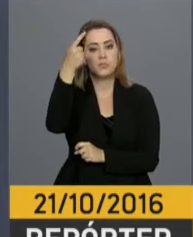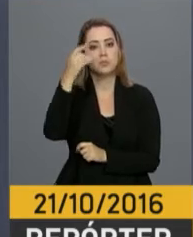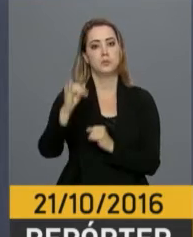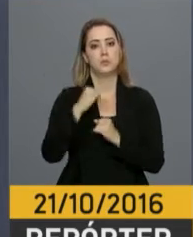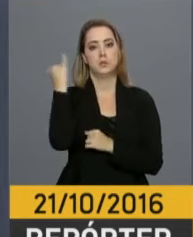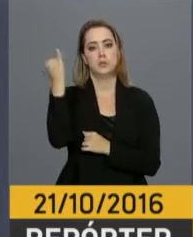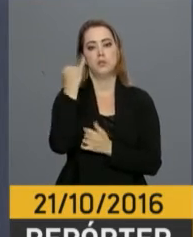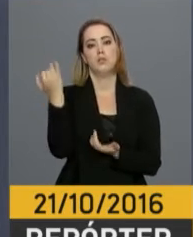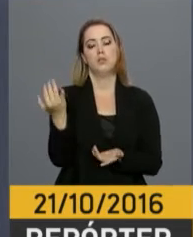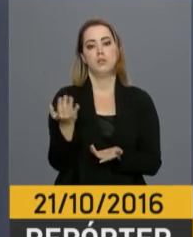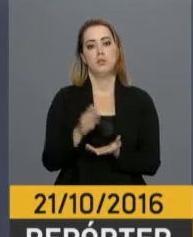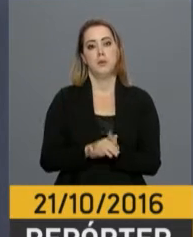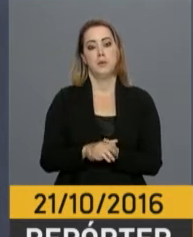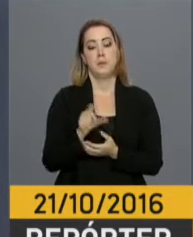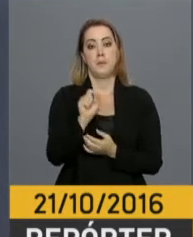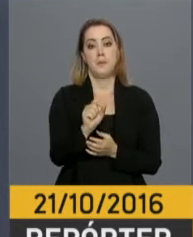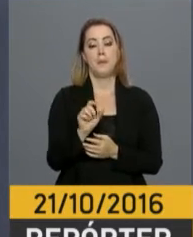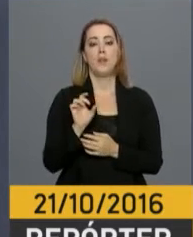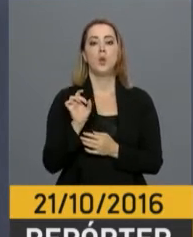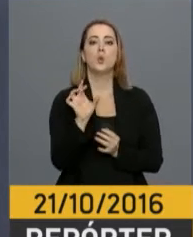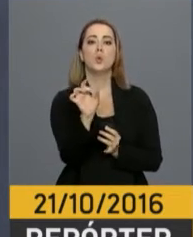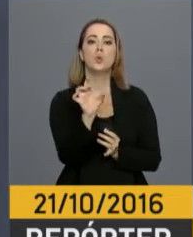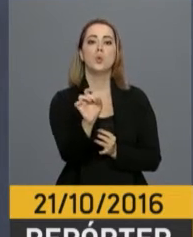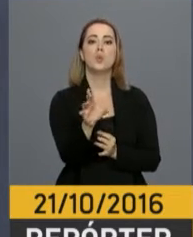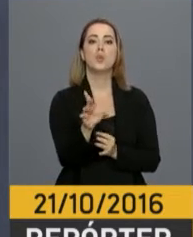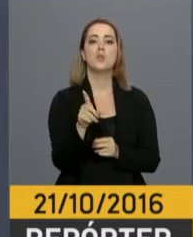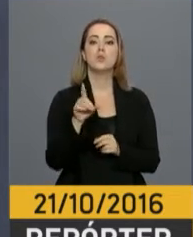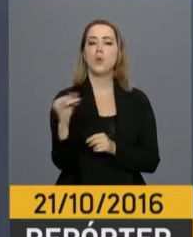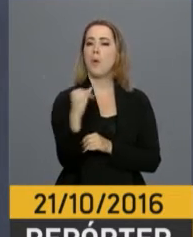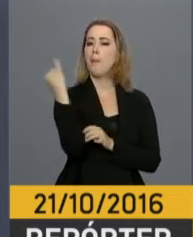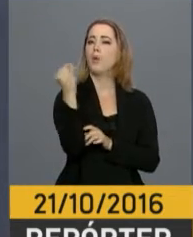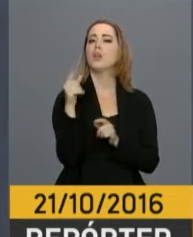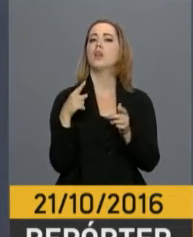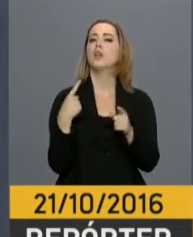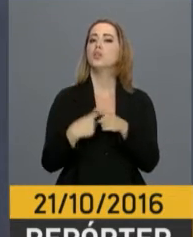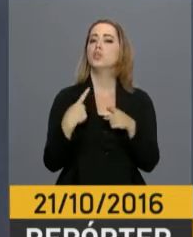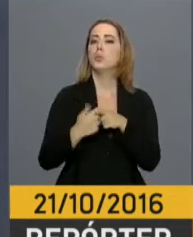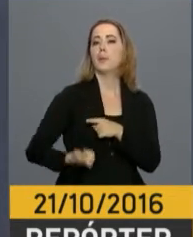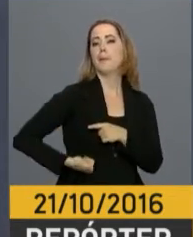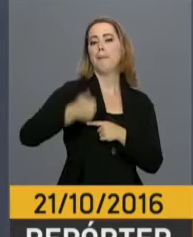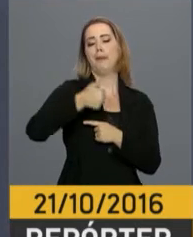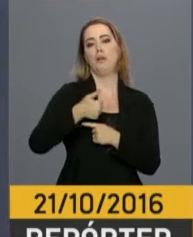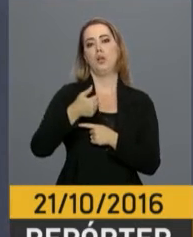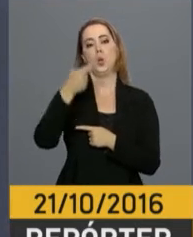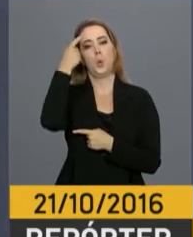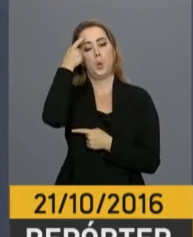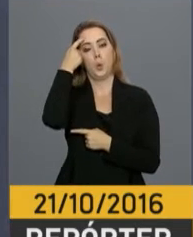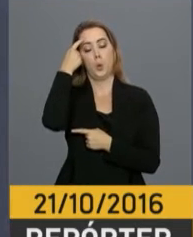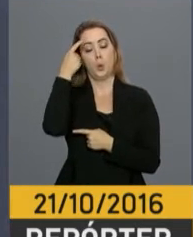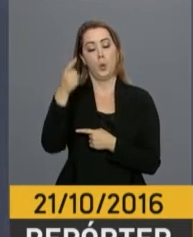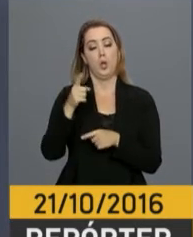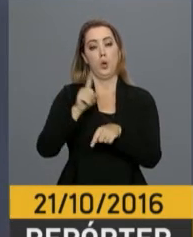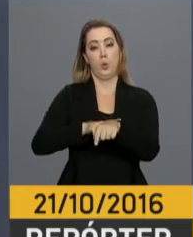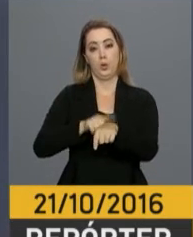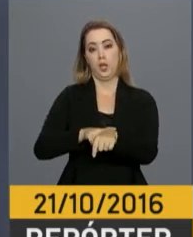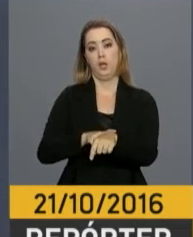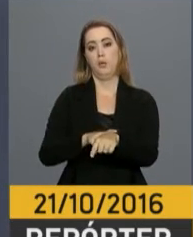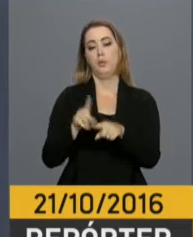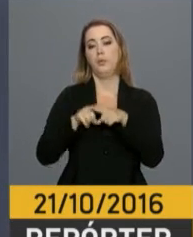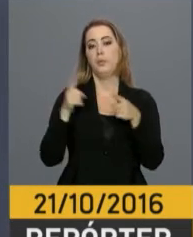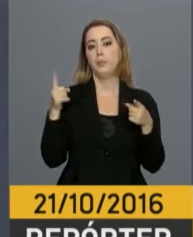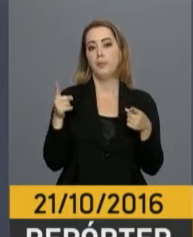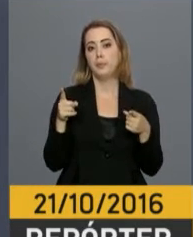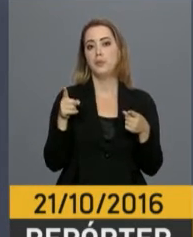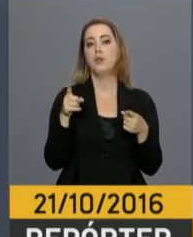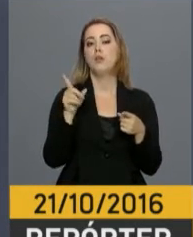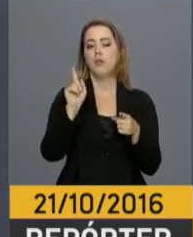isso é importante ressaltar, não é só ganhar tempo, não é só otimizar o tempo. Isso será otimizado.